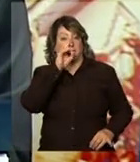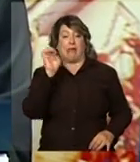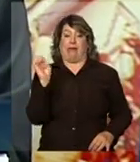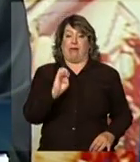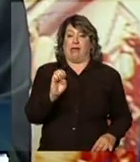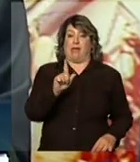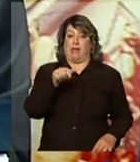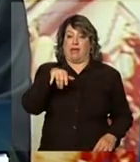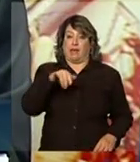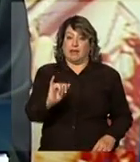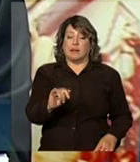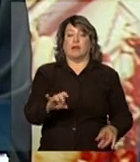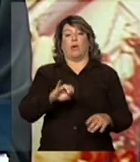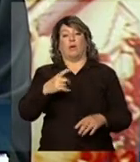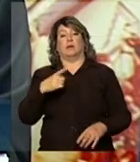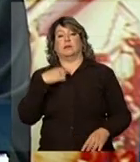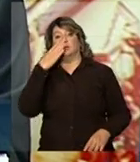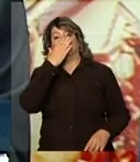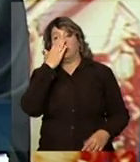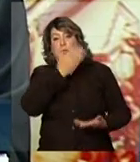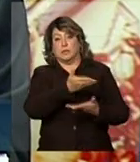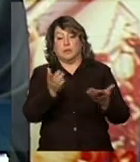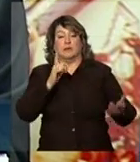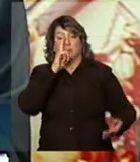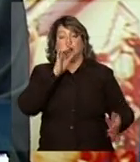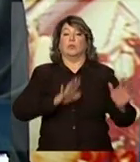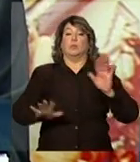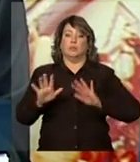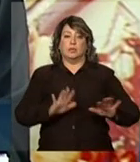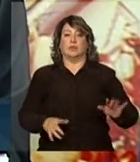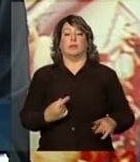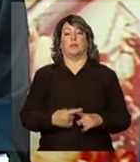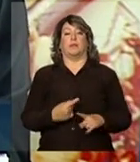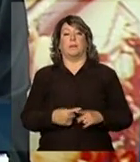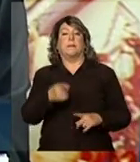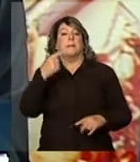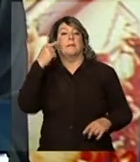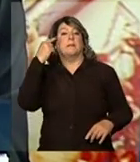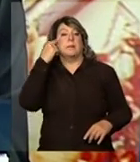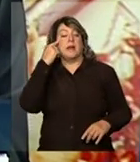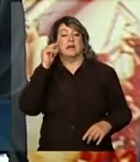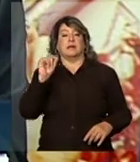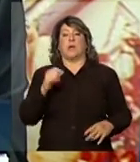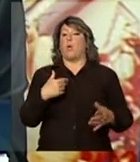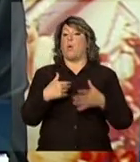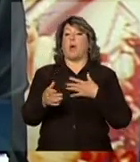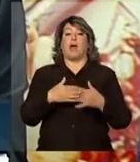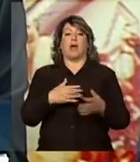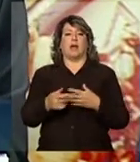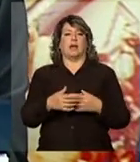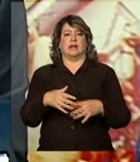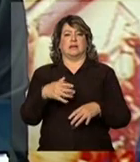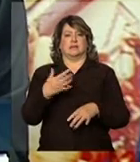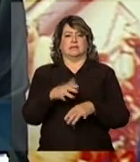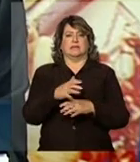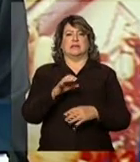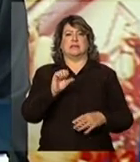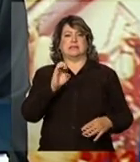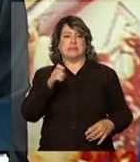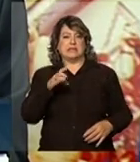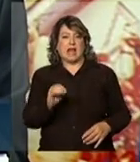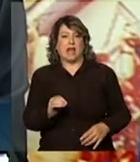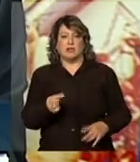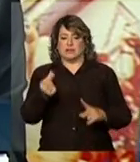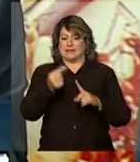falsa ilusão de que alguém está protegido, né? Qualquer relação sexual desprotegida com a pessoa infectada é capaz